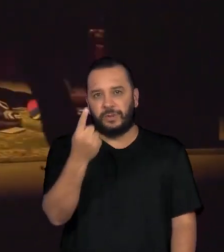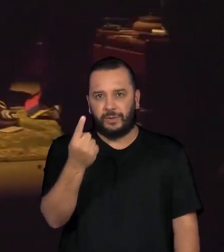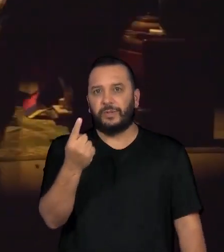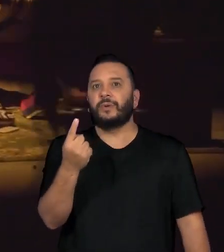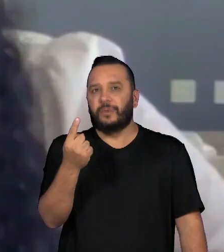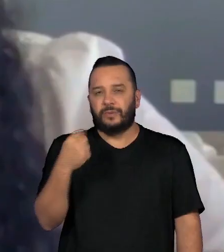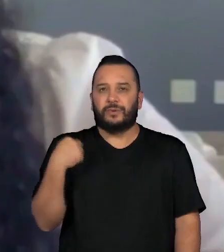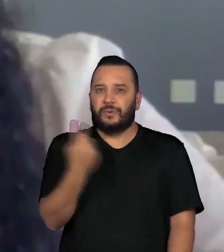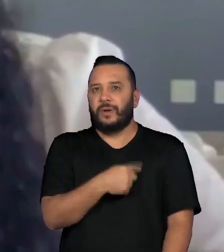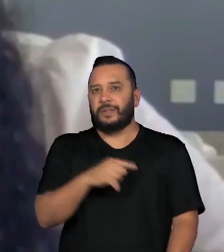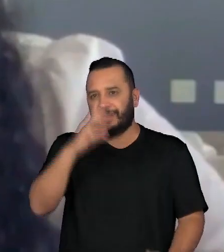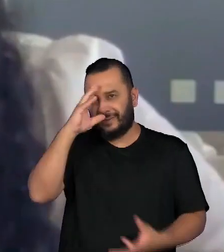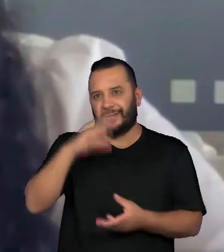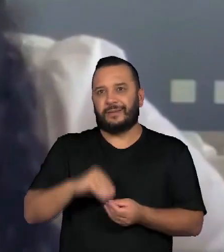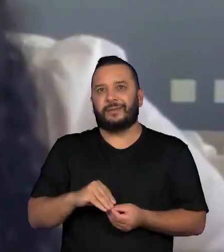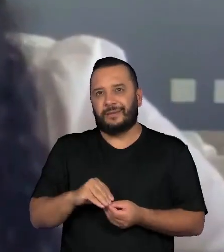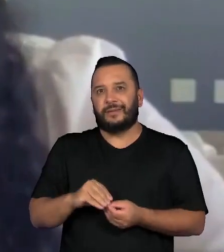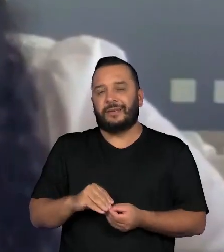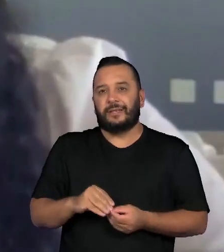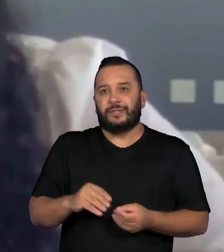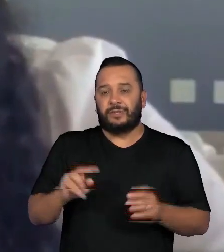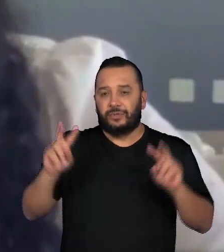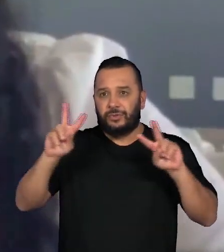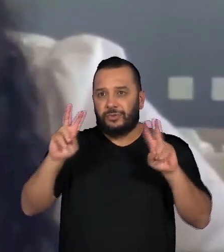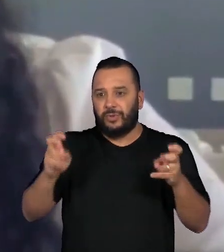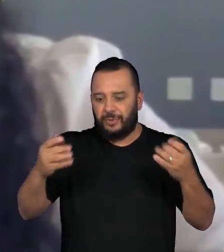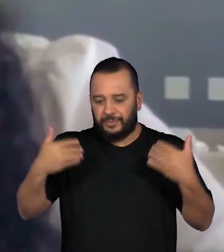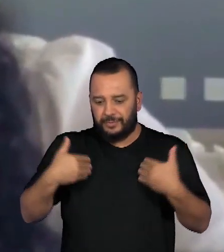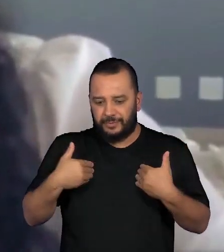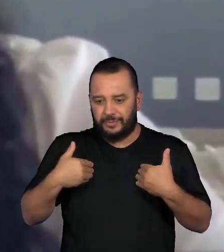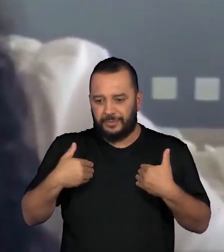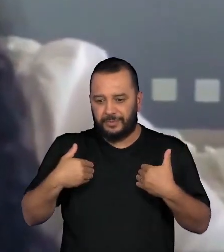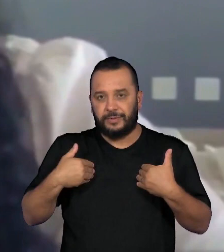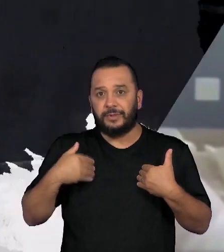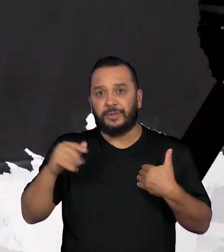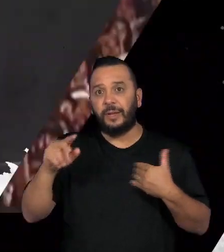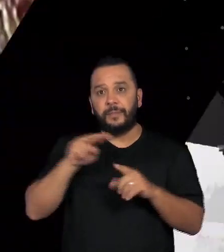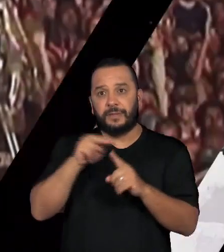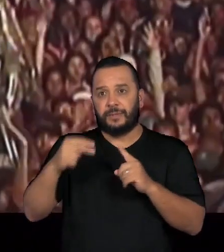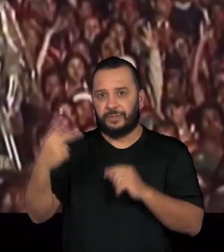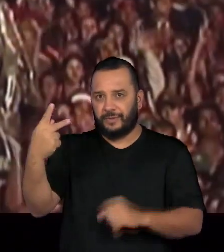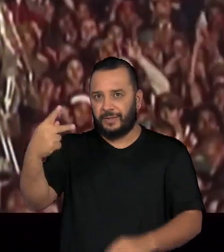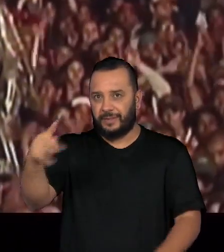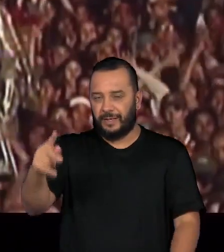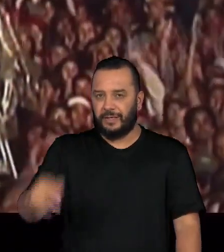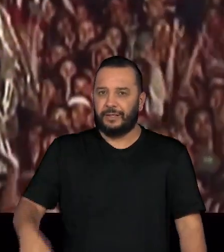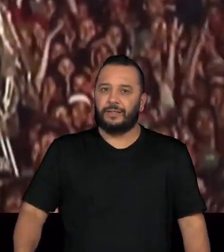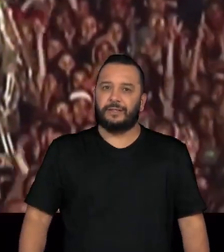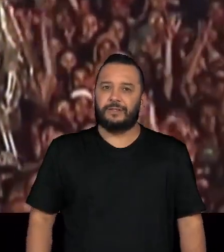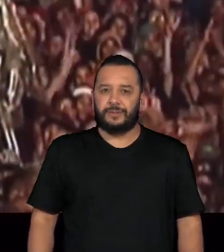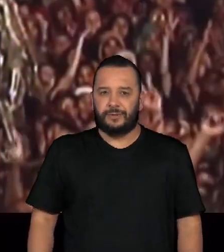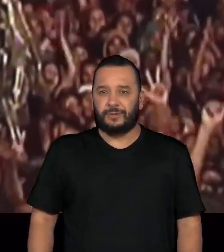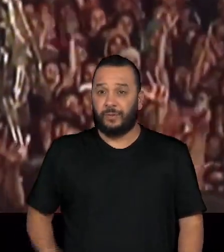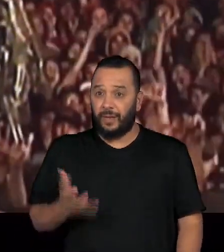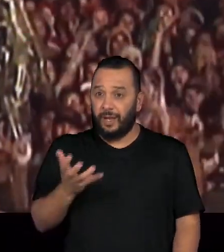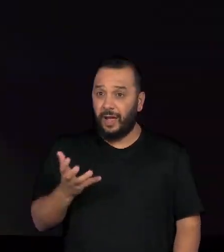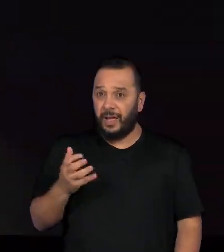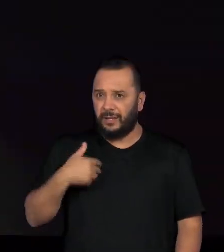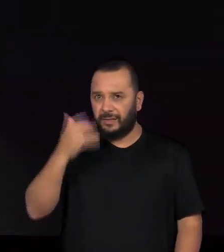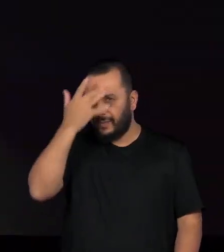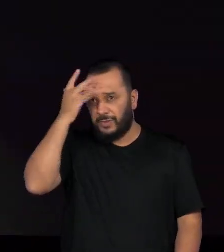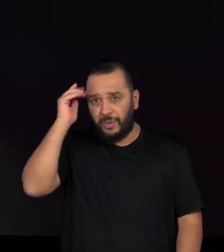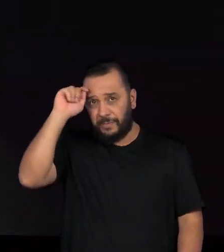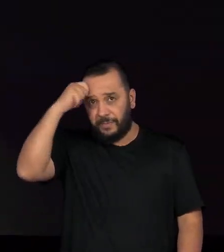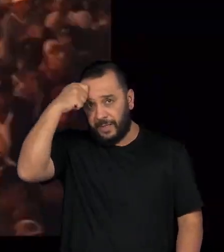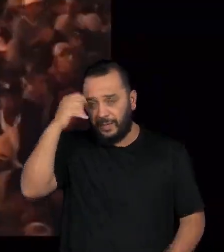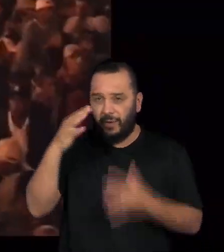pouco mais sobre a gente a partir dos Racionais, né? Pô, eu quero que os pretos me ouçam. Eu preciso